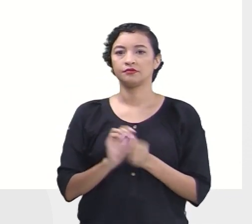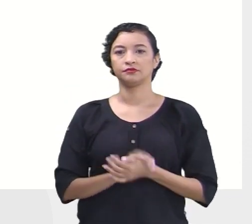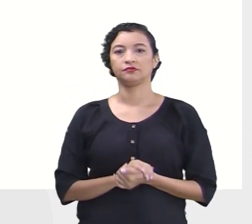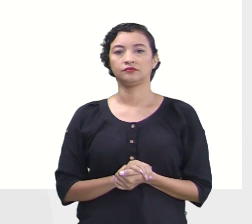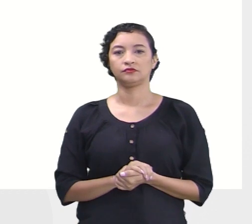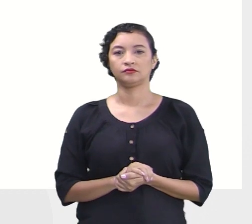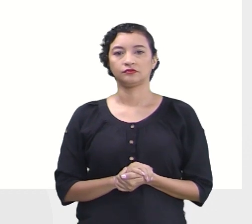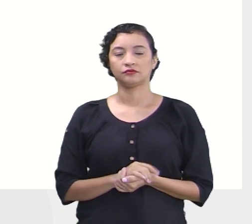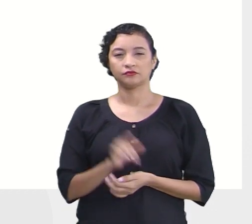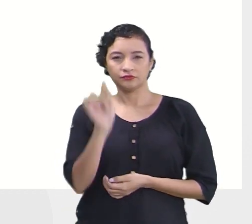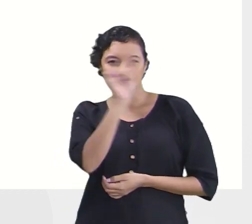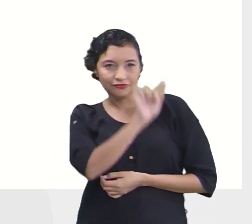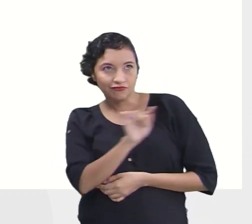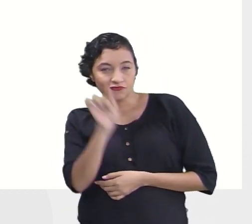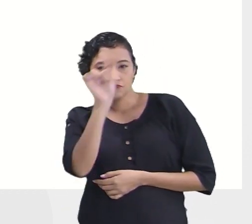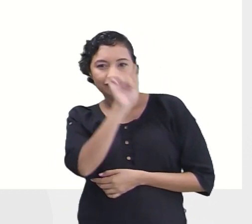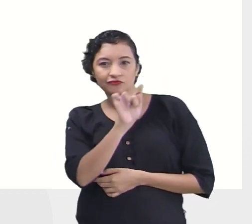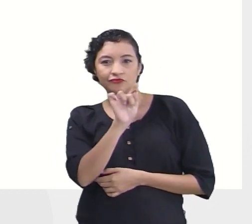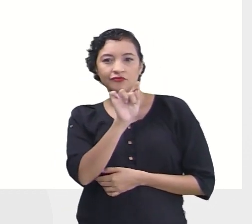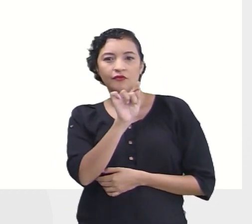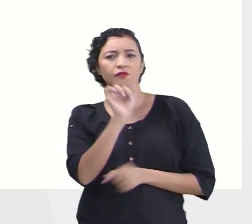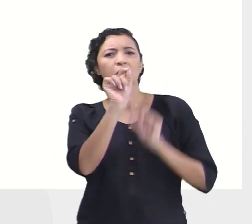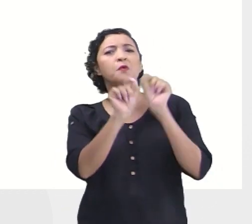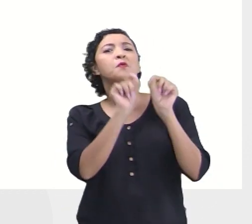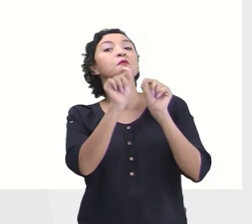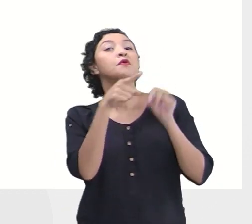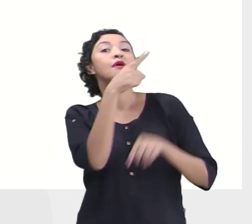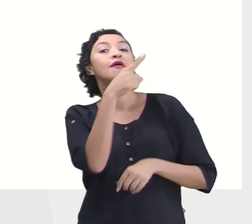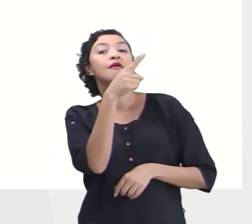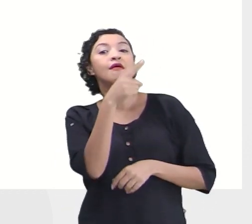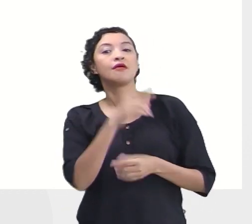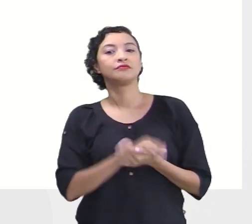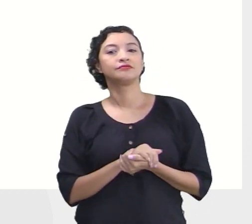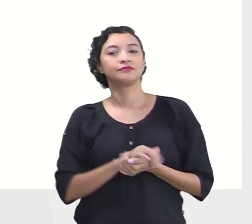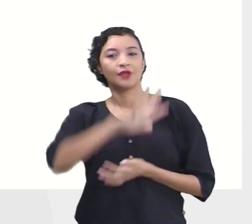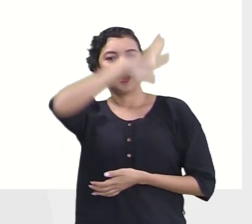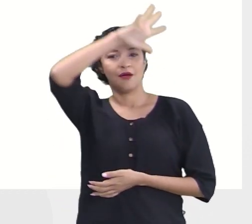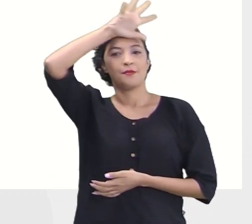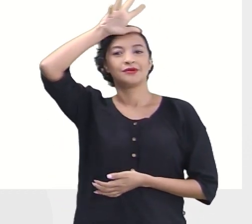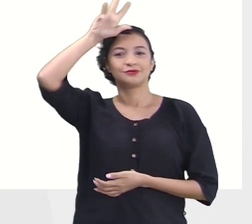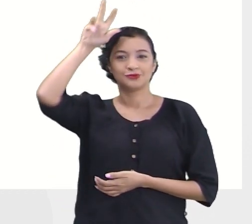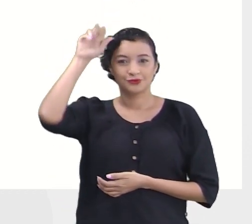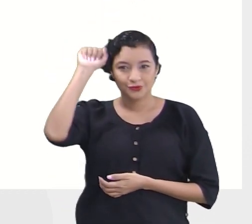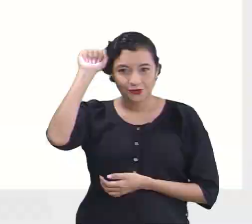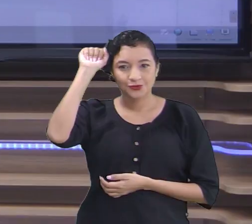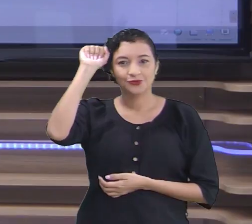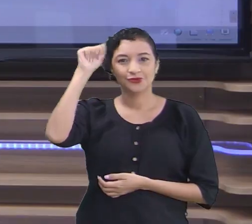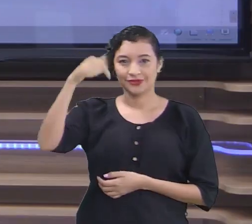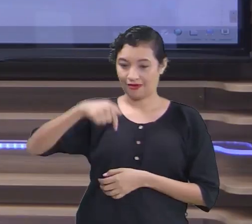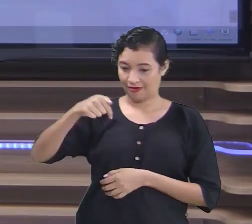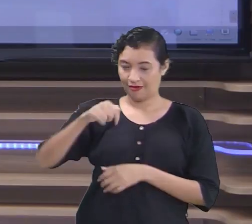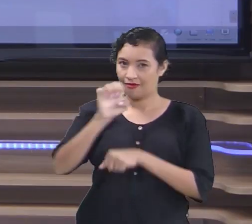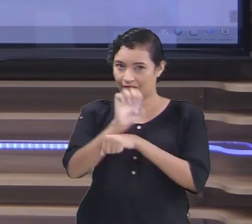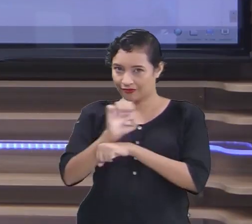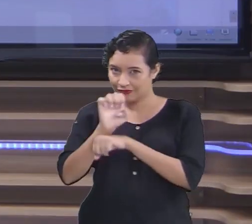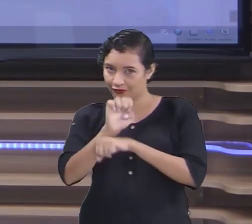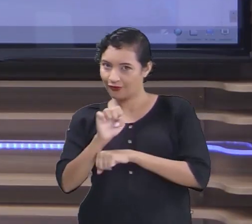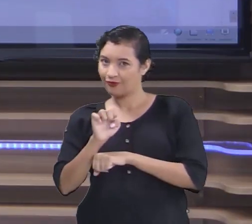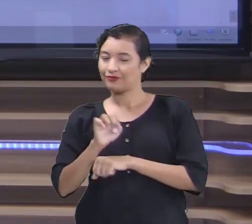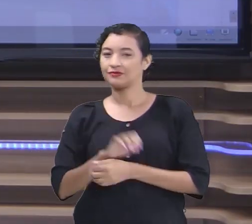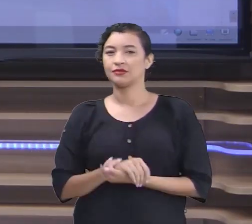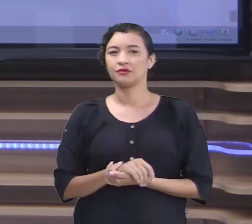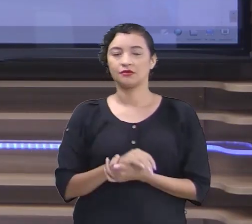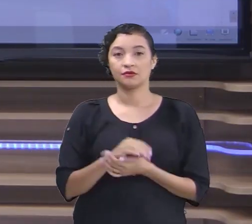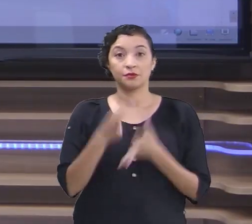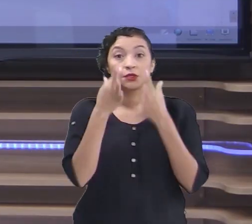Essa parte que eu risquei é conhecido hoje como o quê? Amazonas, o nosso estado. Agora olha para mim.